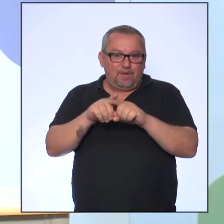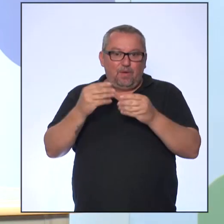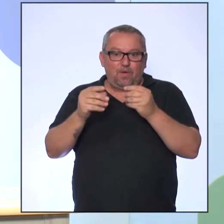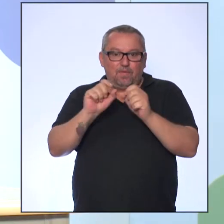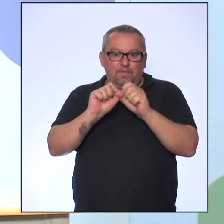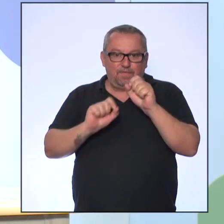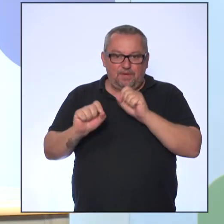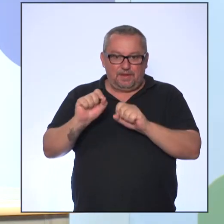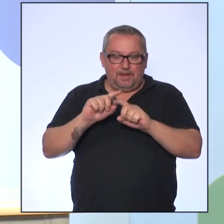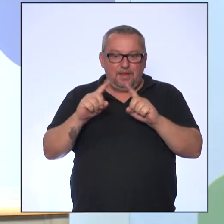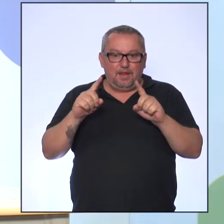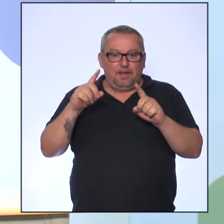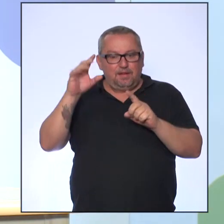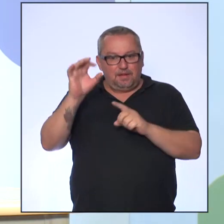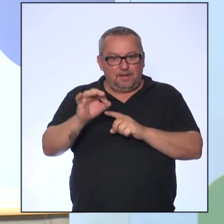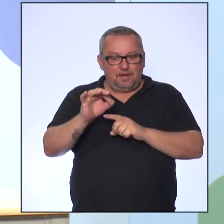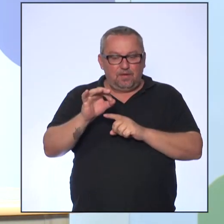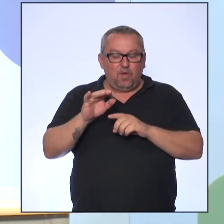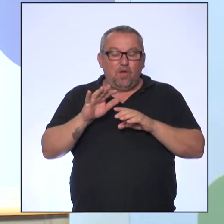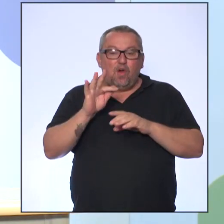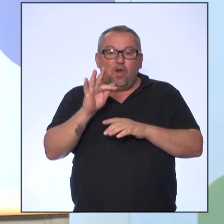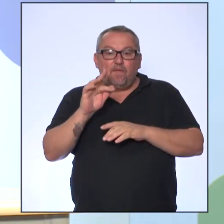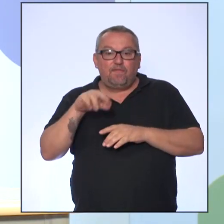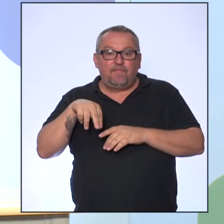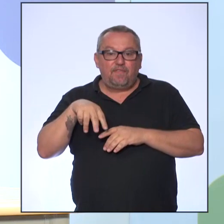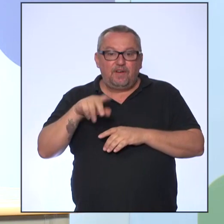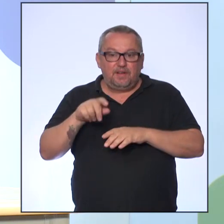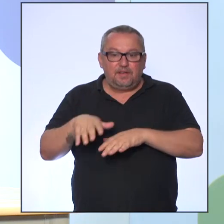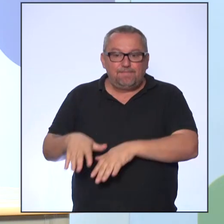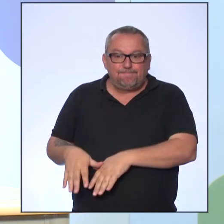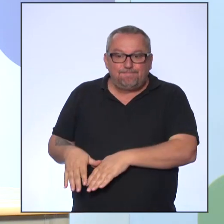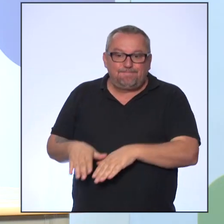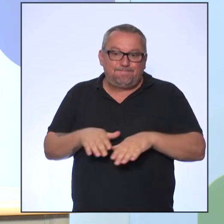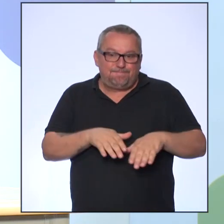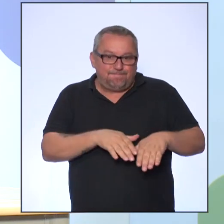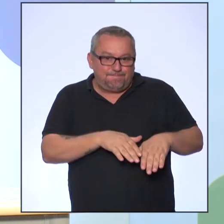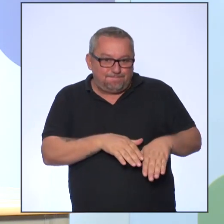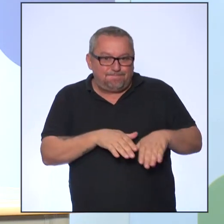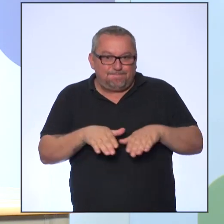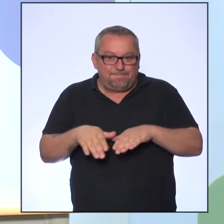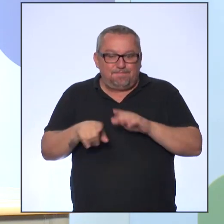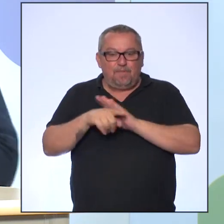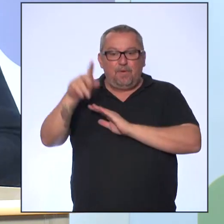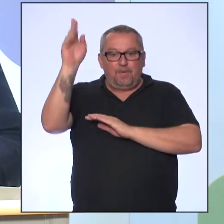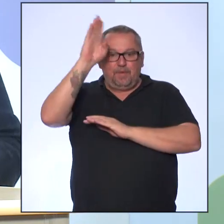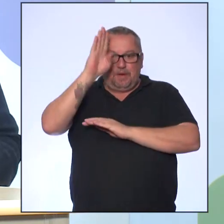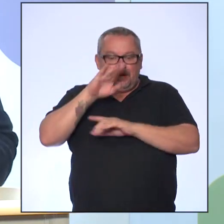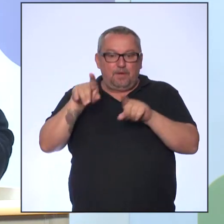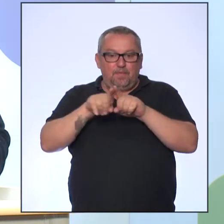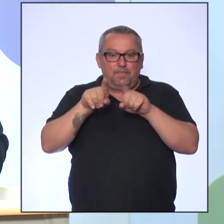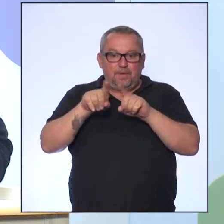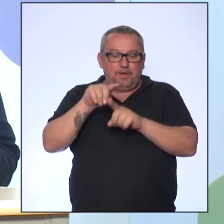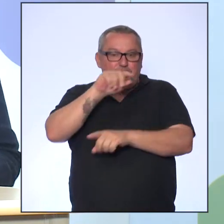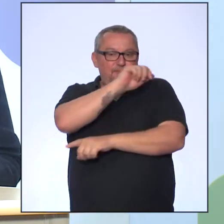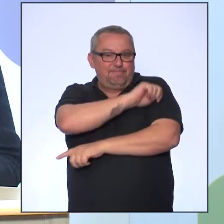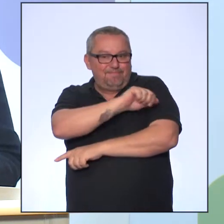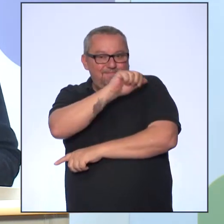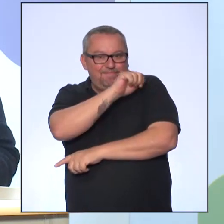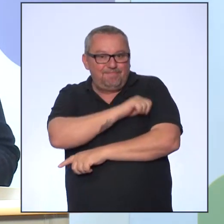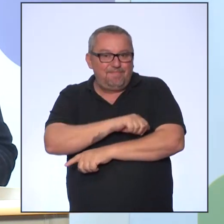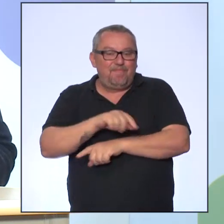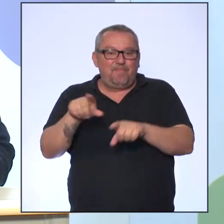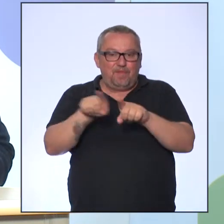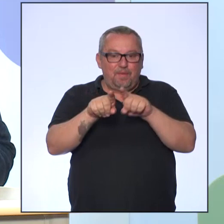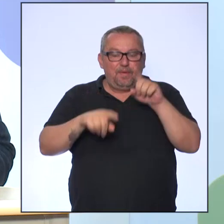professora. Né? O funk, né, justamente, né, tanto, né, o funk brasileiro ou o funk carioca, como o funk,